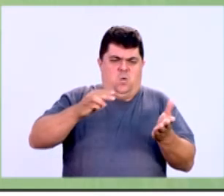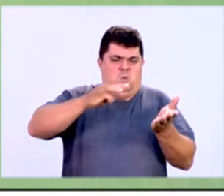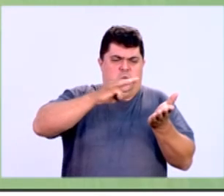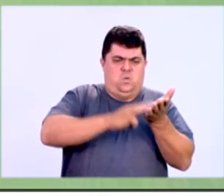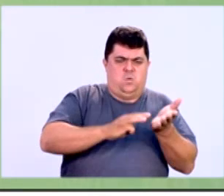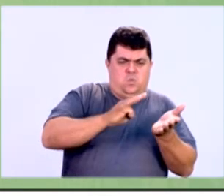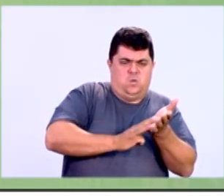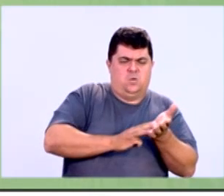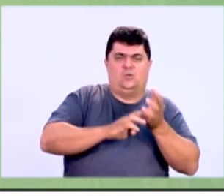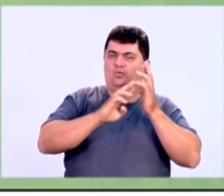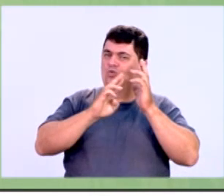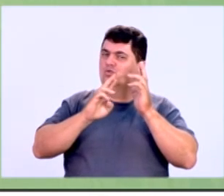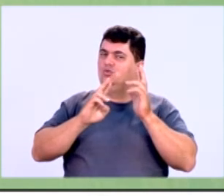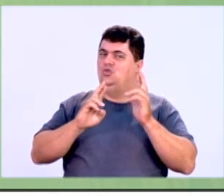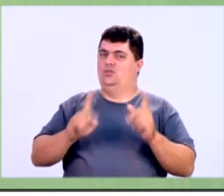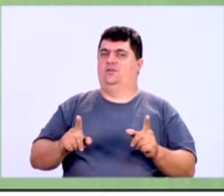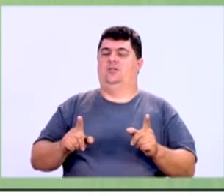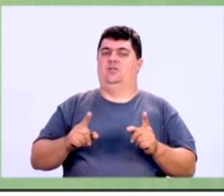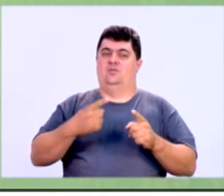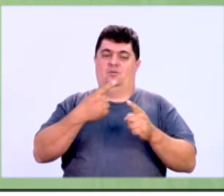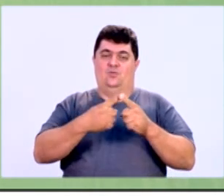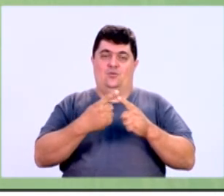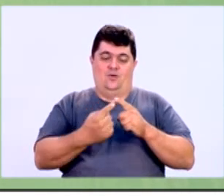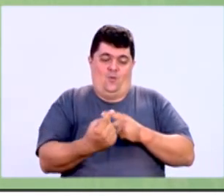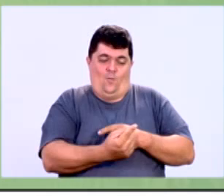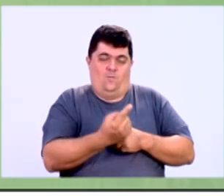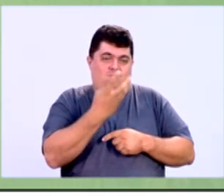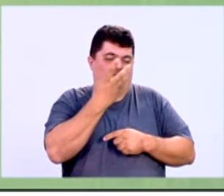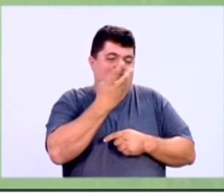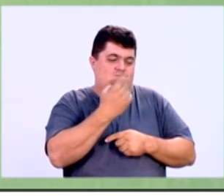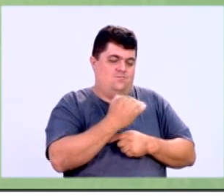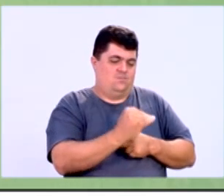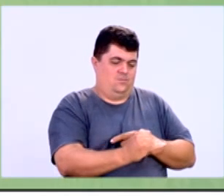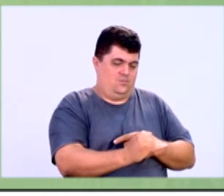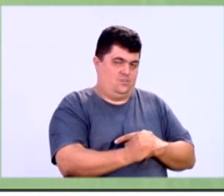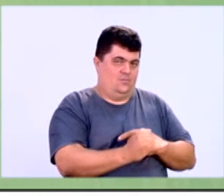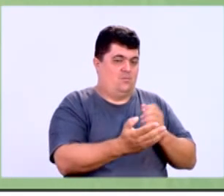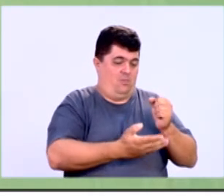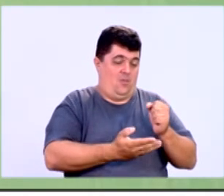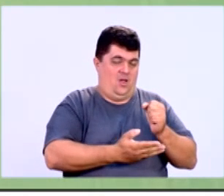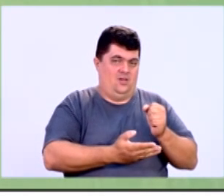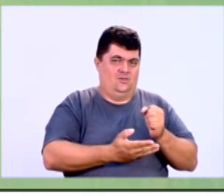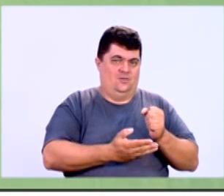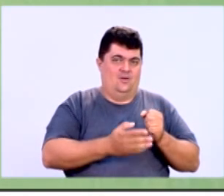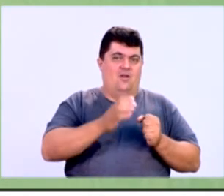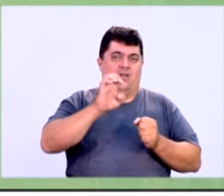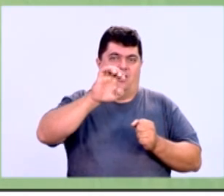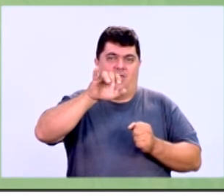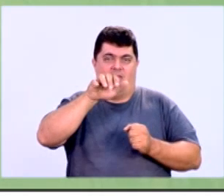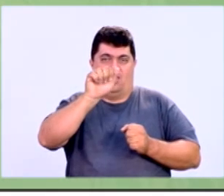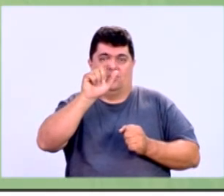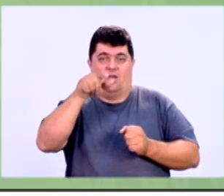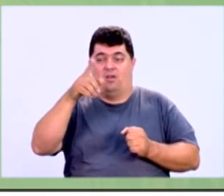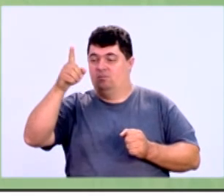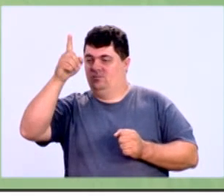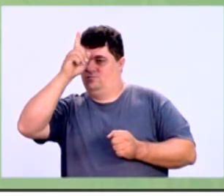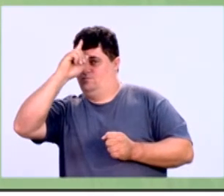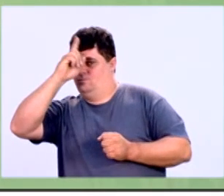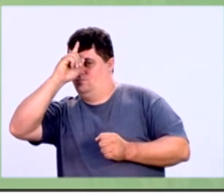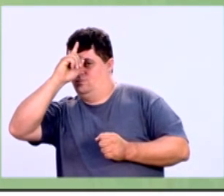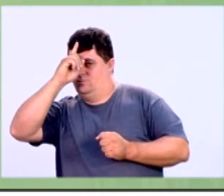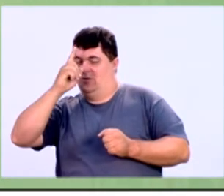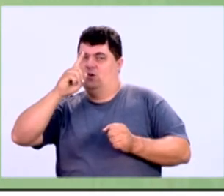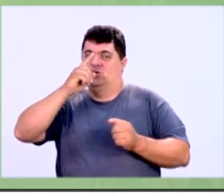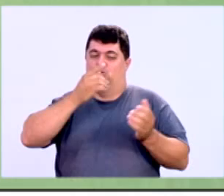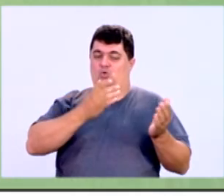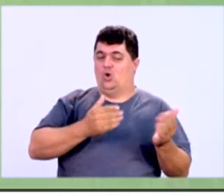de ensino ou o mesmo método de avaliação. Com relação aos métodos, a gente pode sim